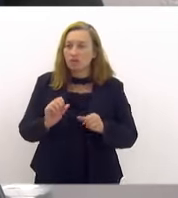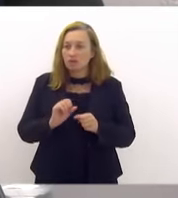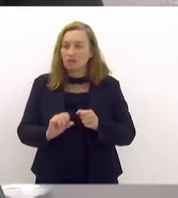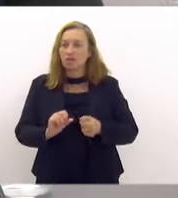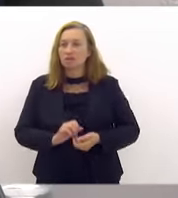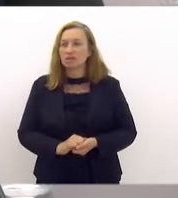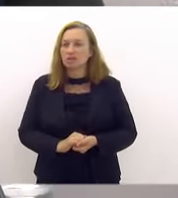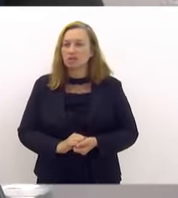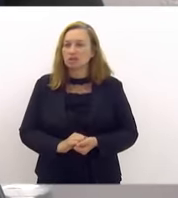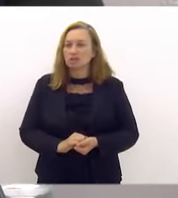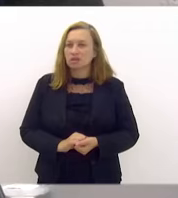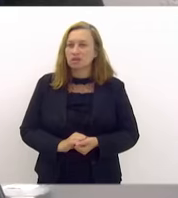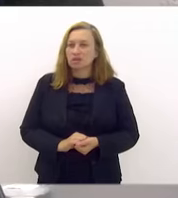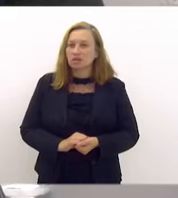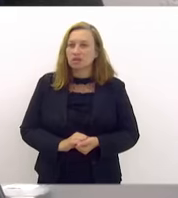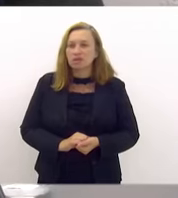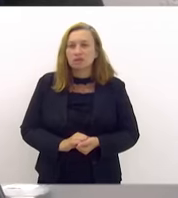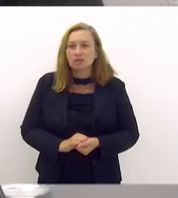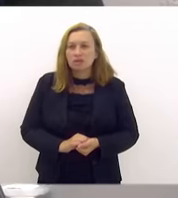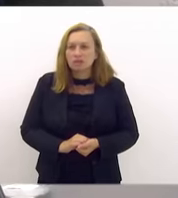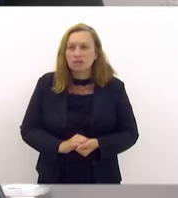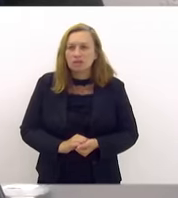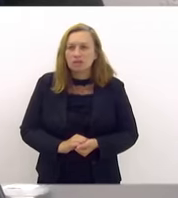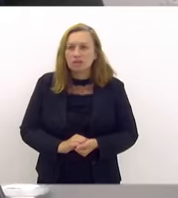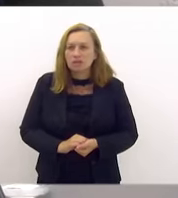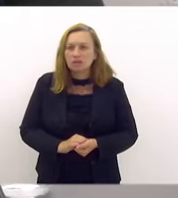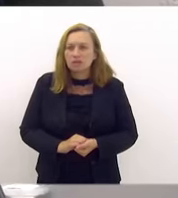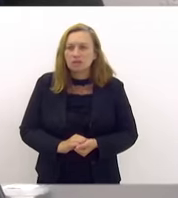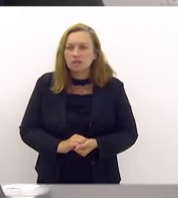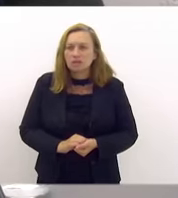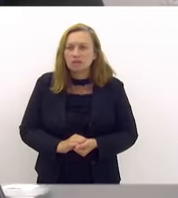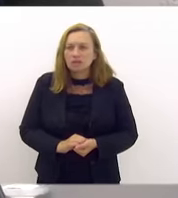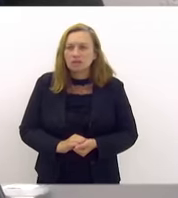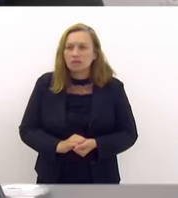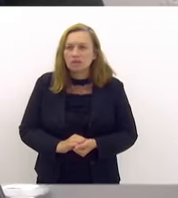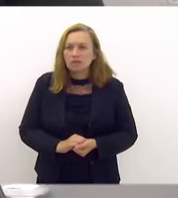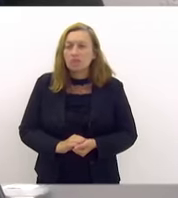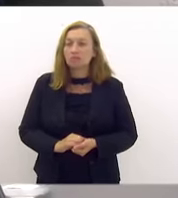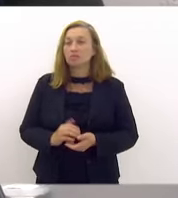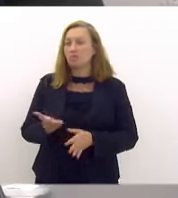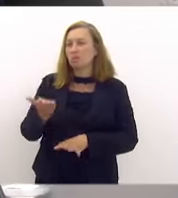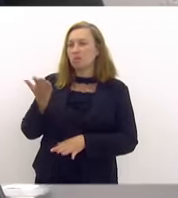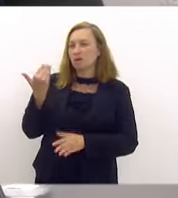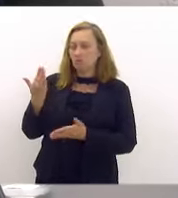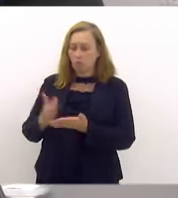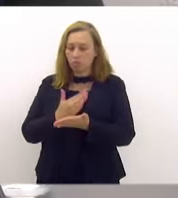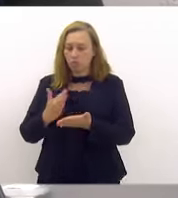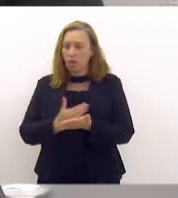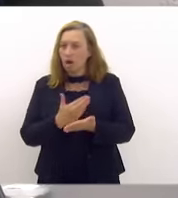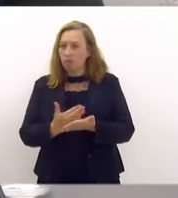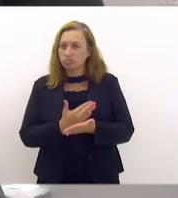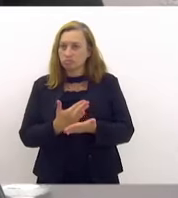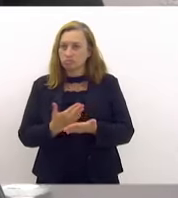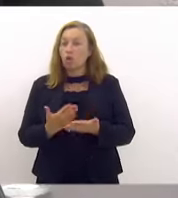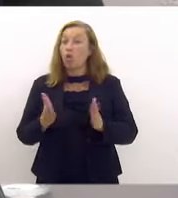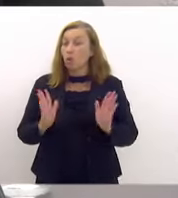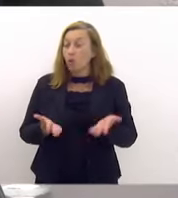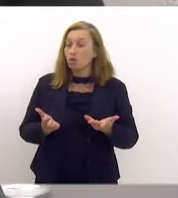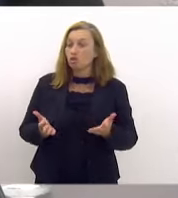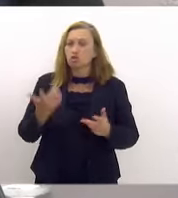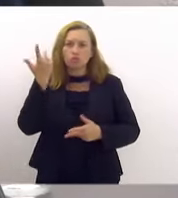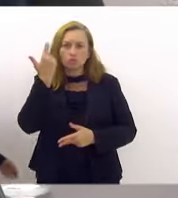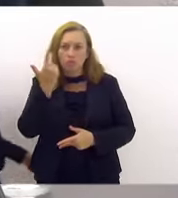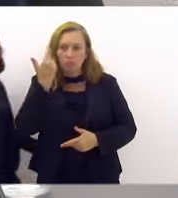álbum de fotografia que antigamente era um álbum físico hoje a gente tem